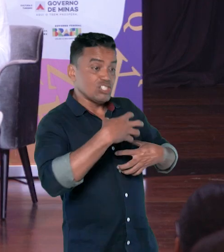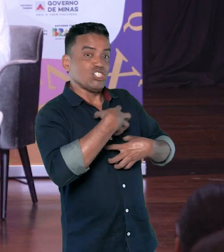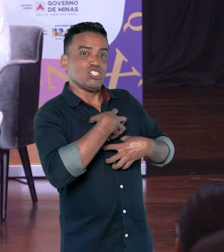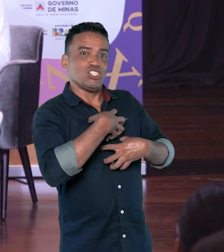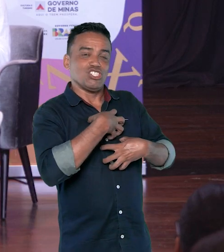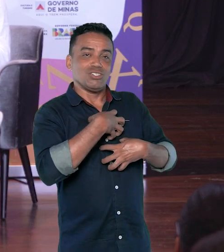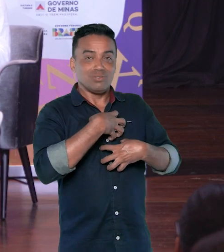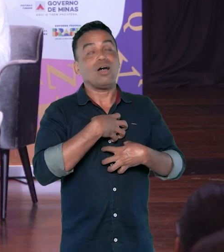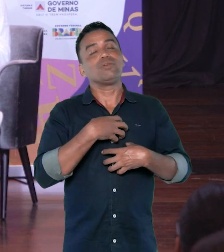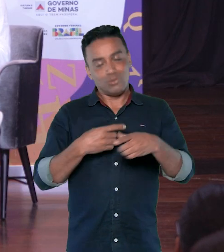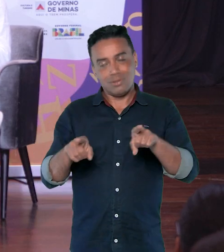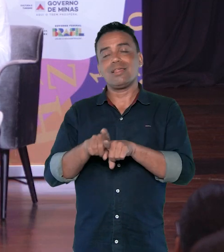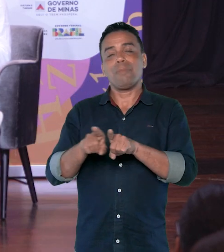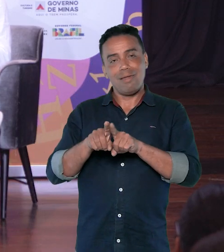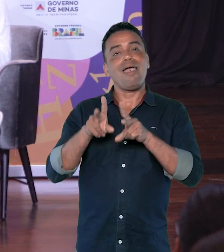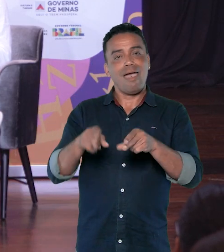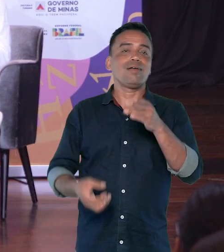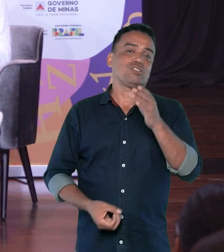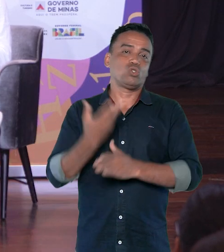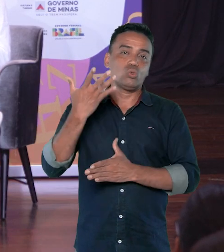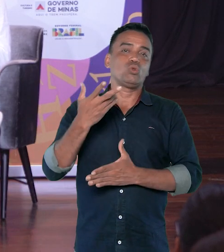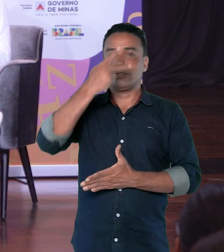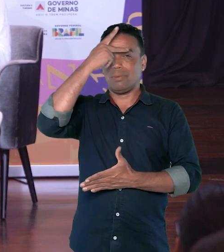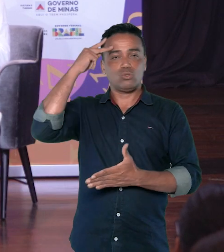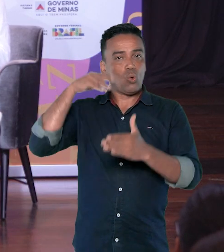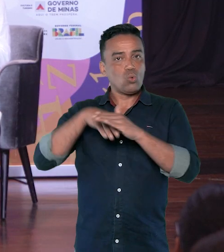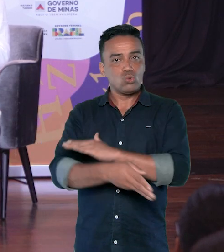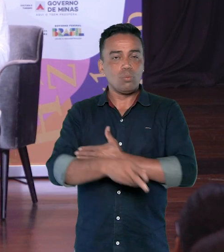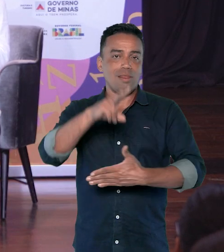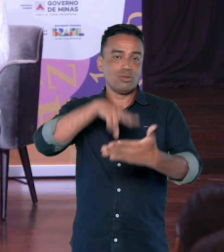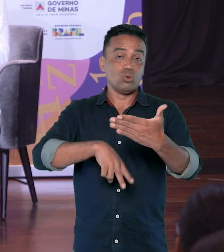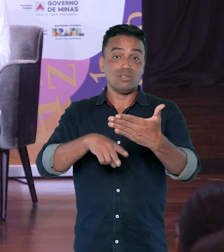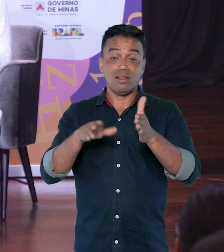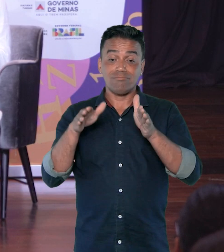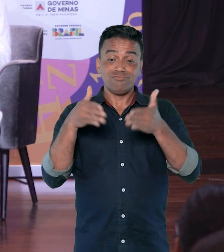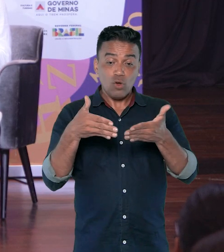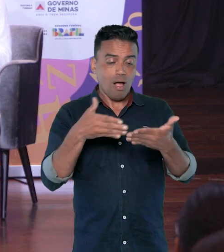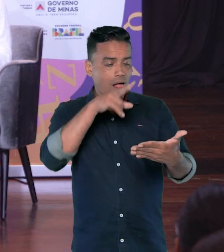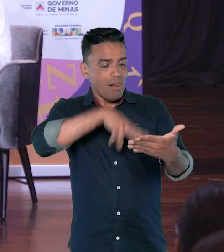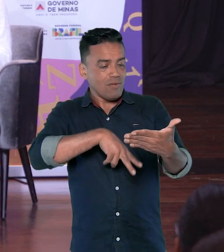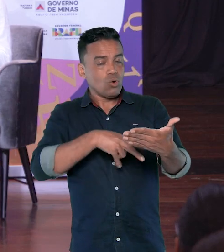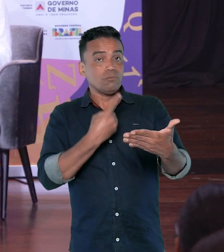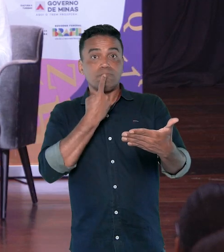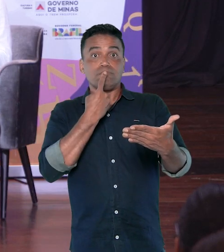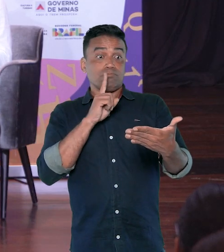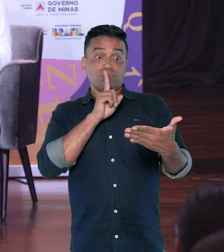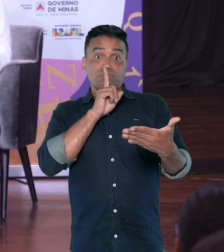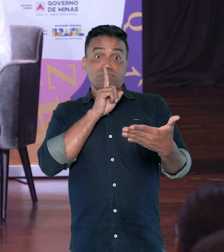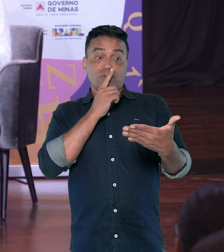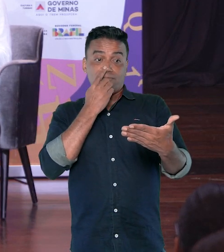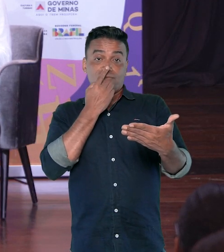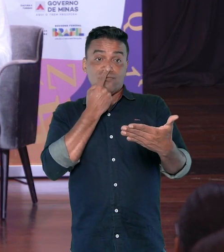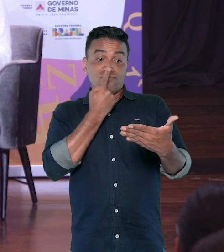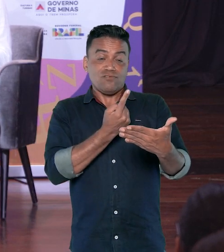forma um leitor. Né? Ou seja, é a capacidade que ele tem de ficar quieto diante do livro. Né?